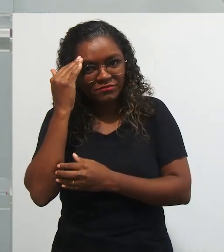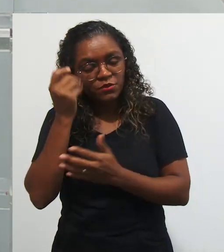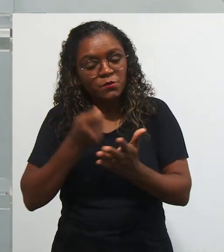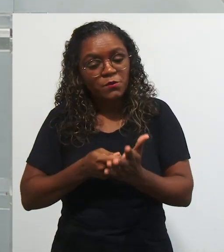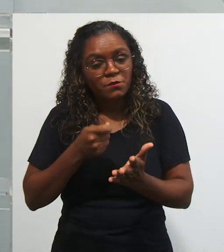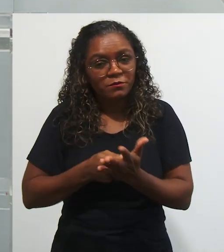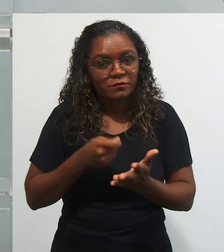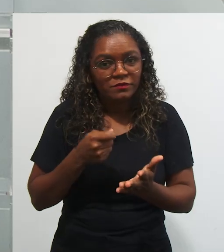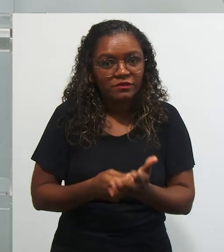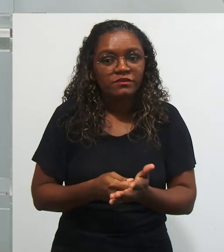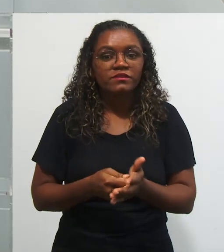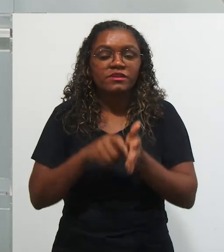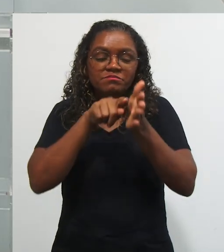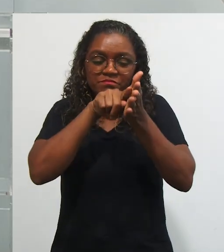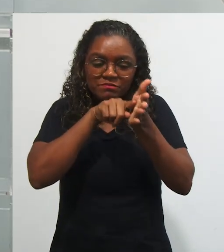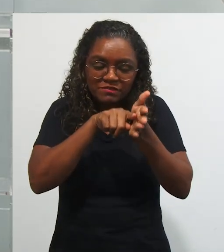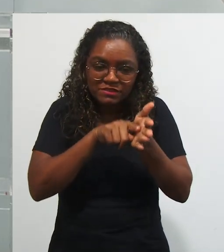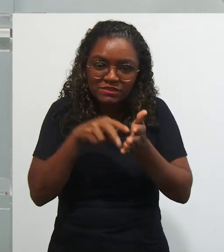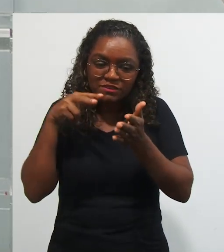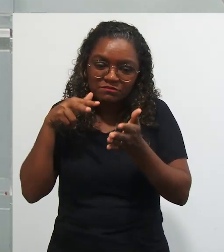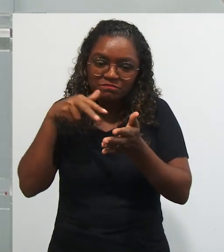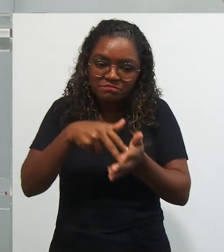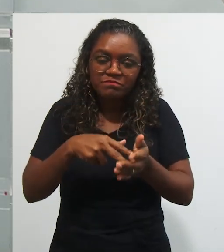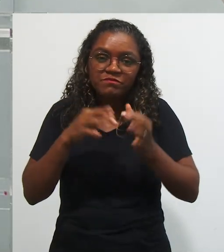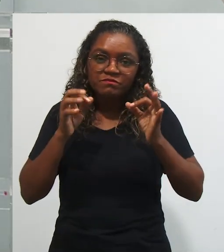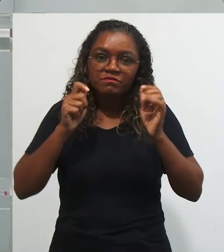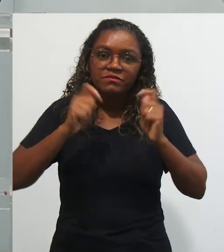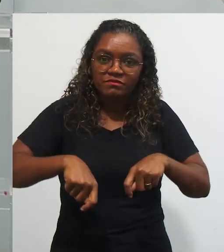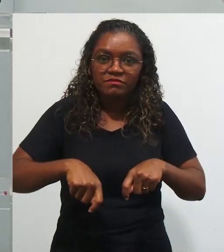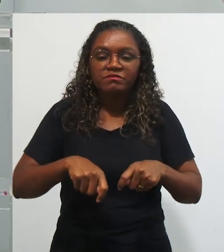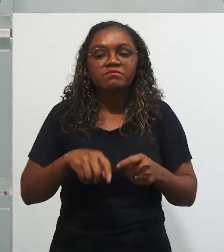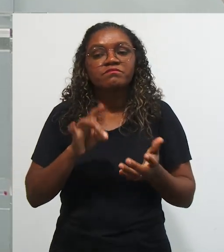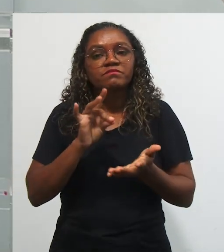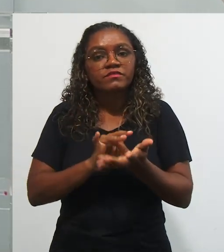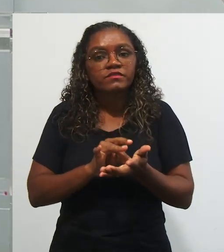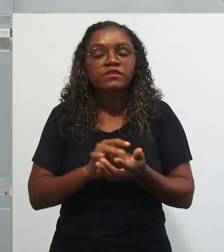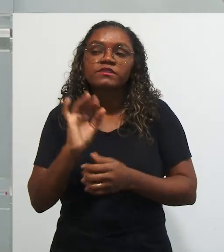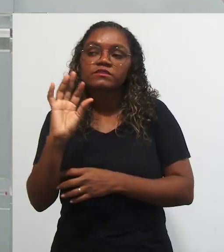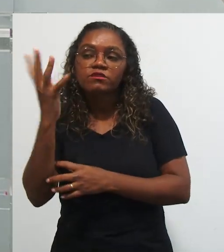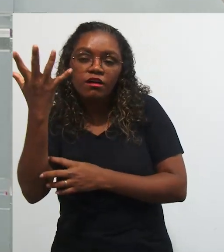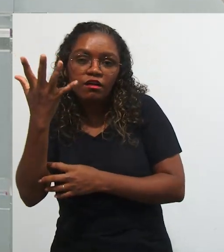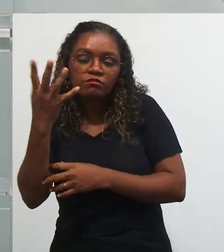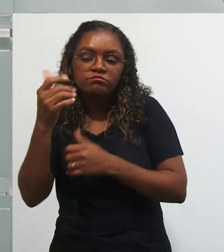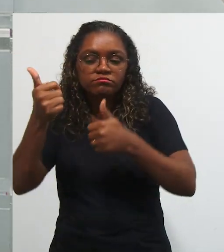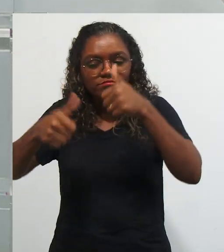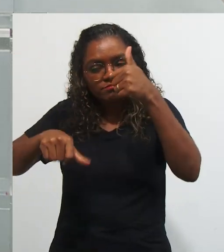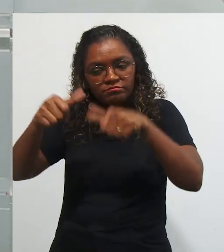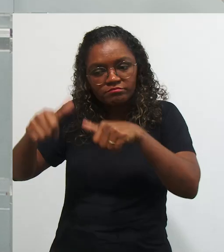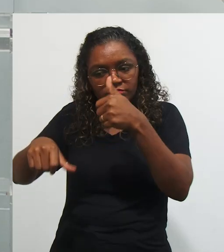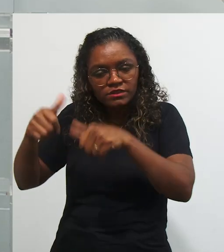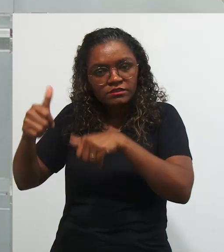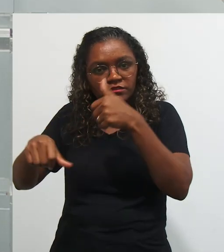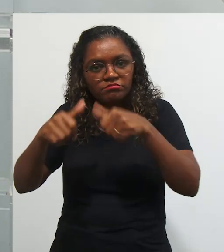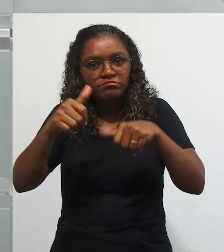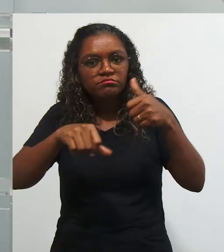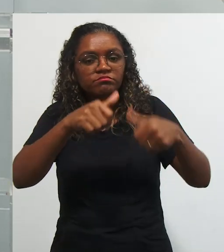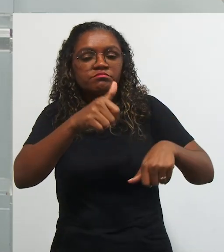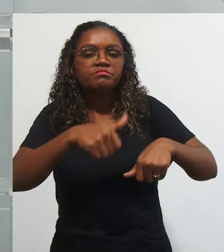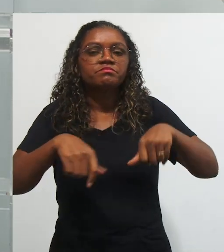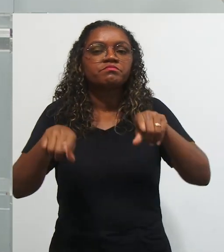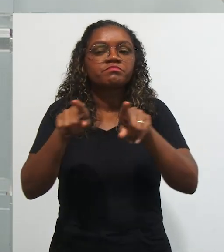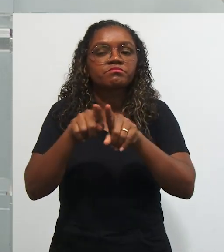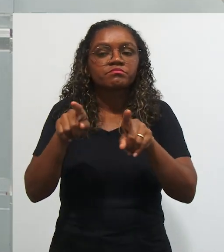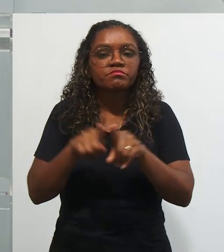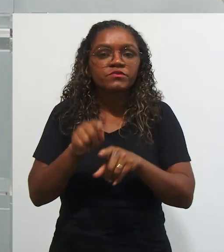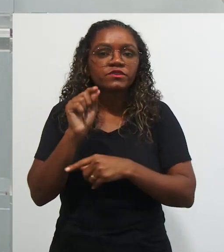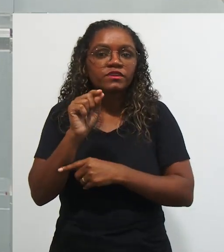exige que você se debruce sobre uma determinada situação, que você analise os condicionantes dessa